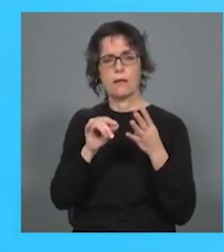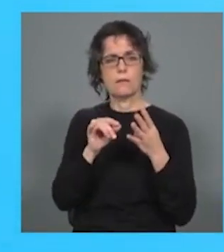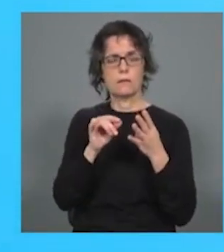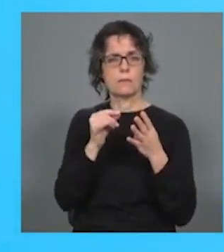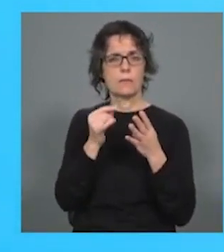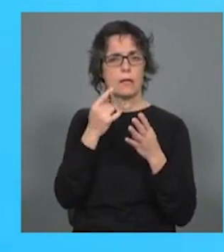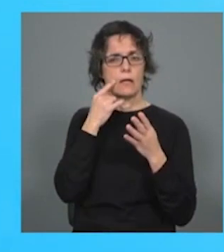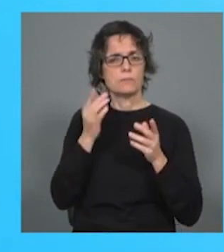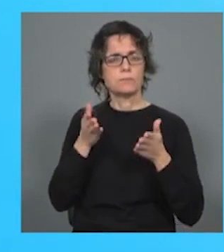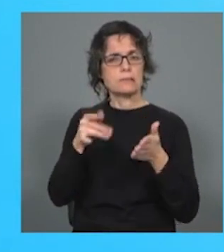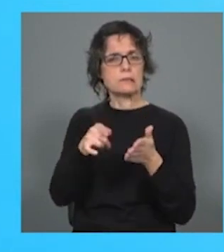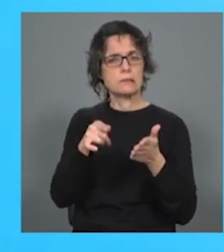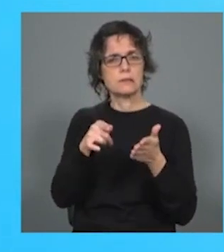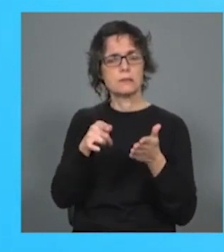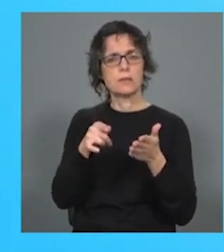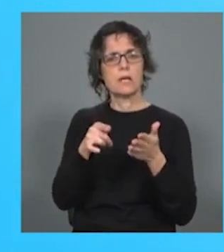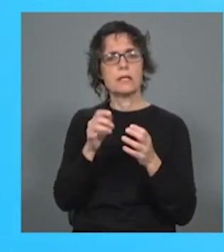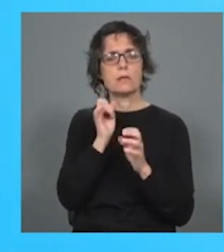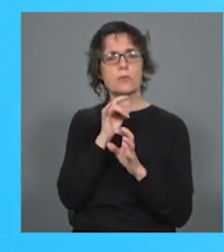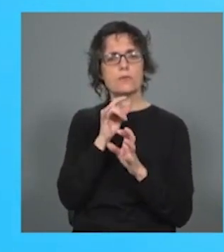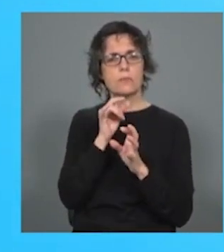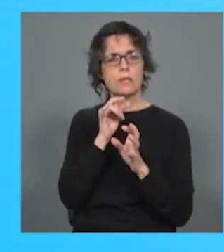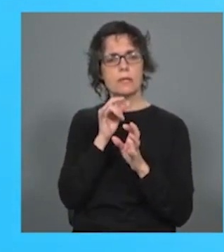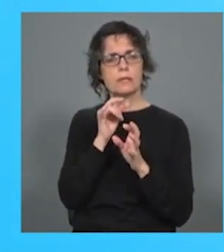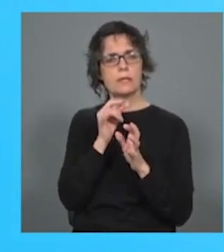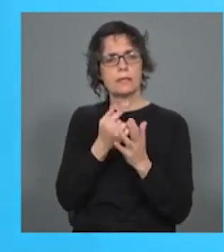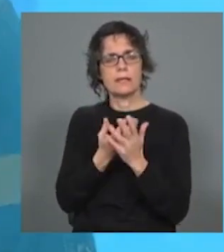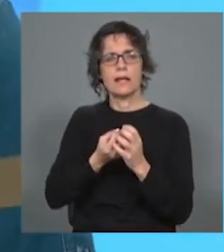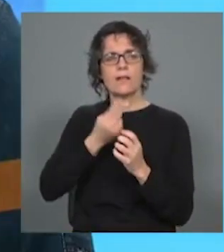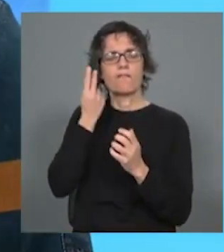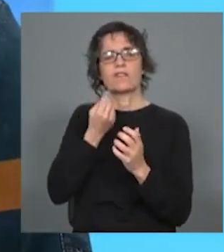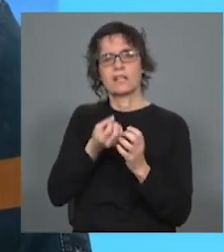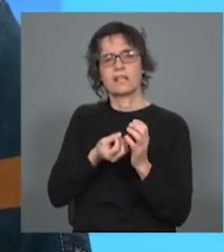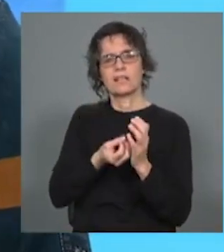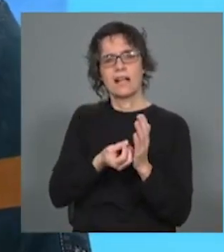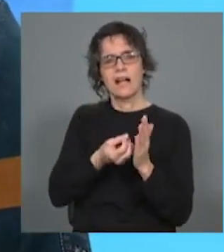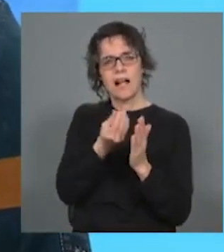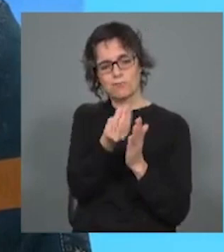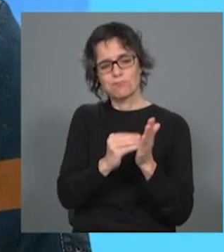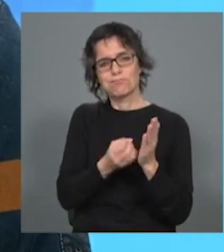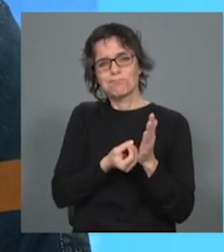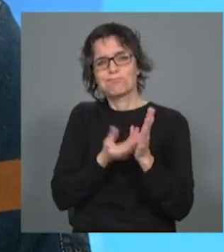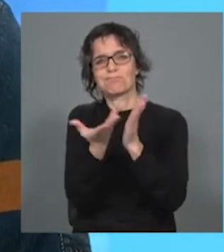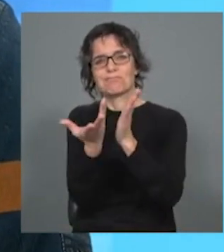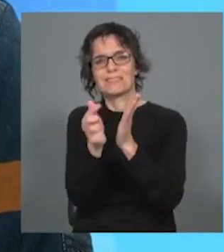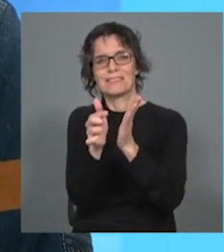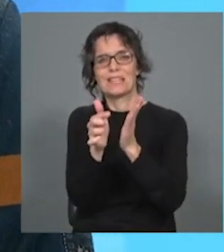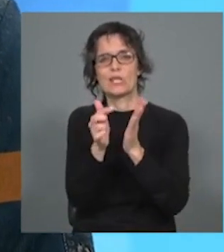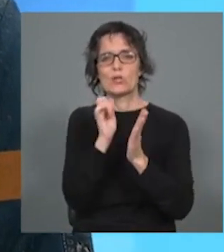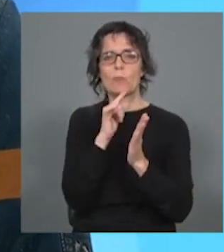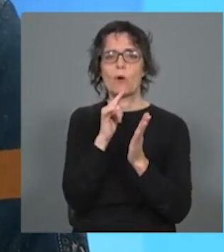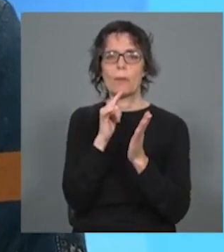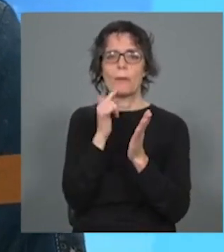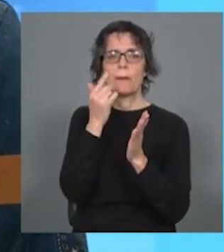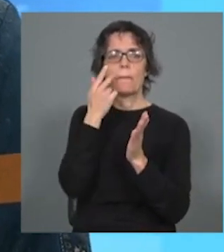este dinamismo existencial, mostrando como a palavra é viva e eficaz e também é atualizadora e atualizante das